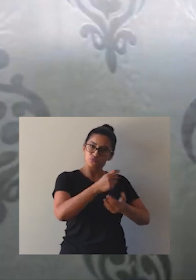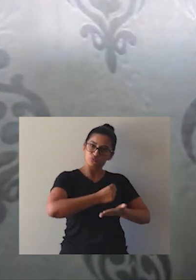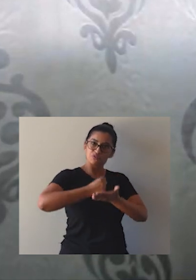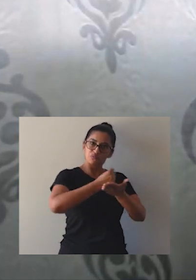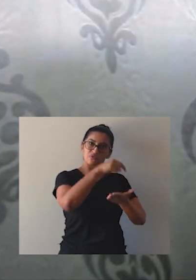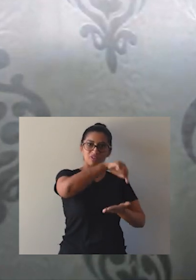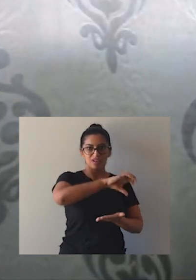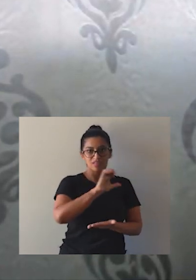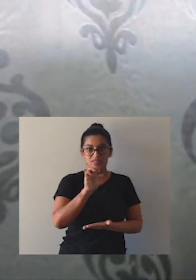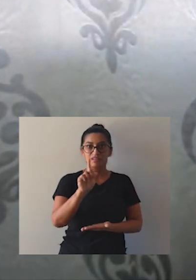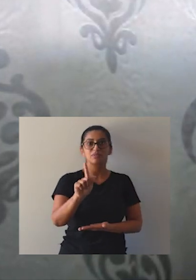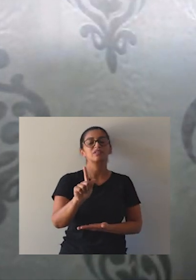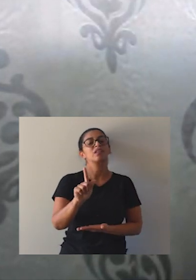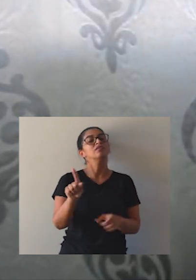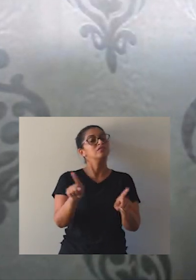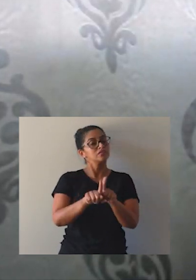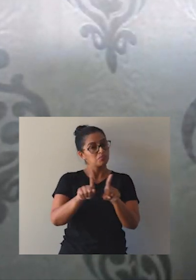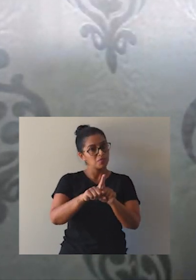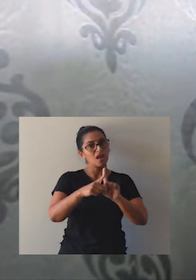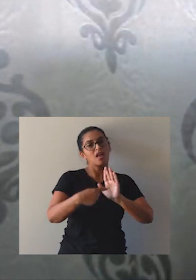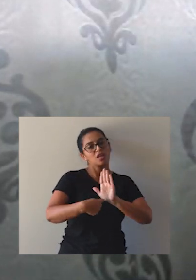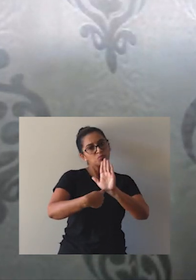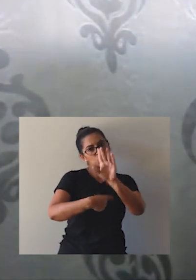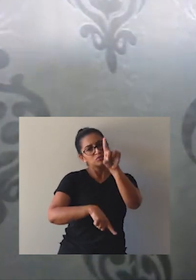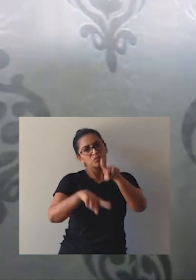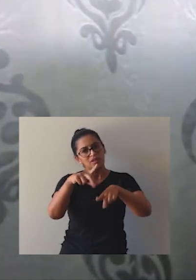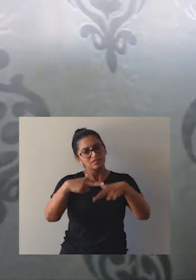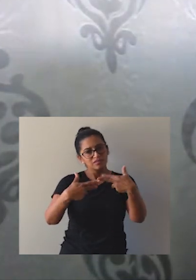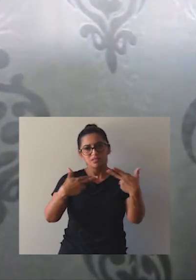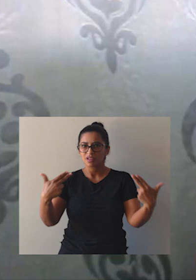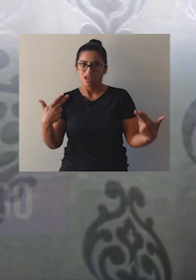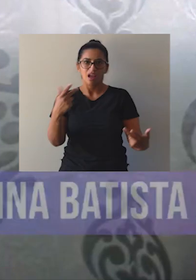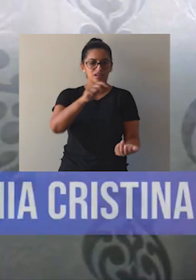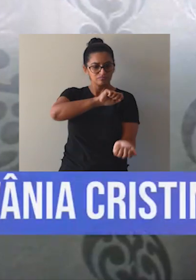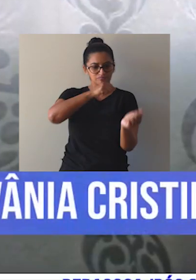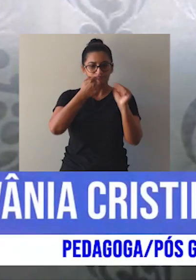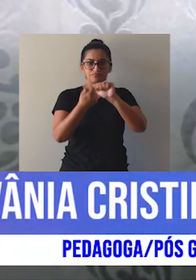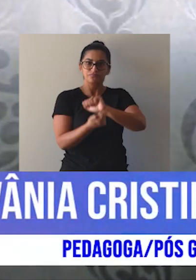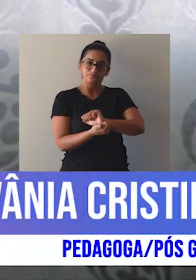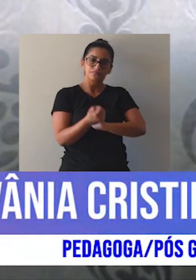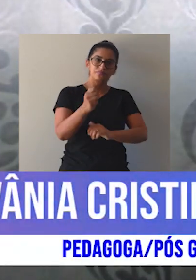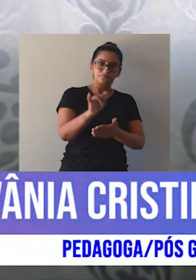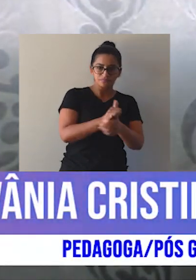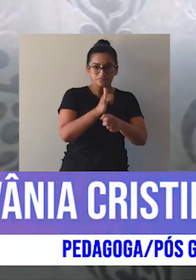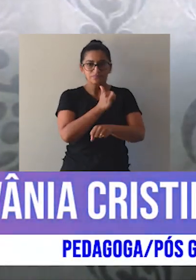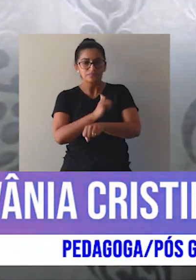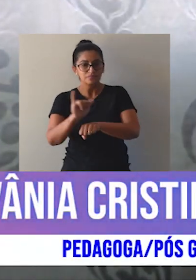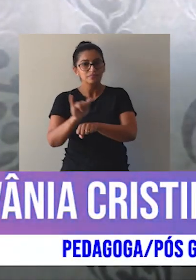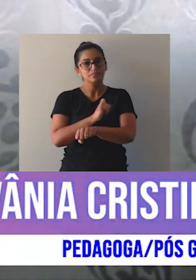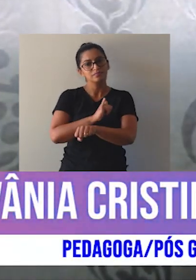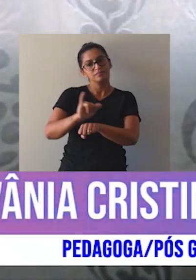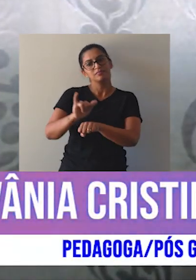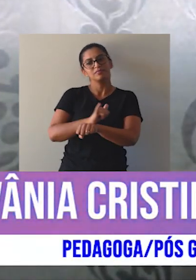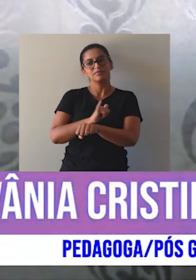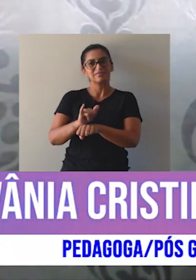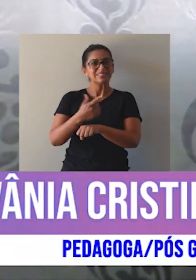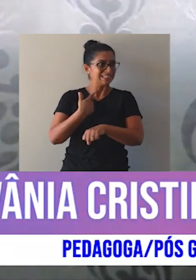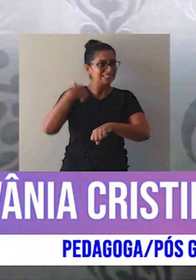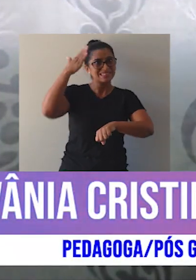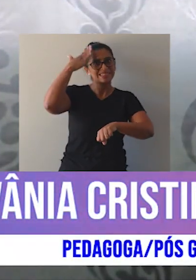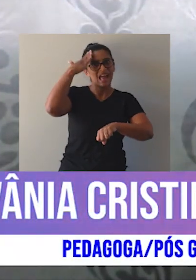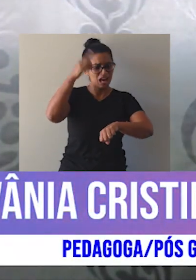Campo Grande, né. Mostrei alguns materiais aqui, porque, assim, é pouco tempo, né, mas, assim,